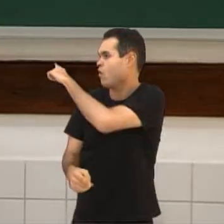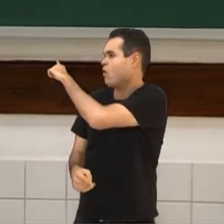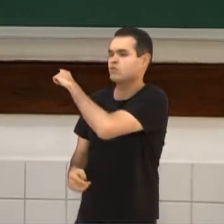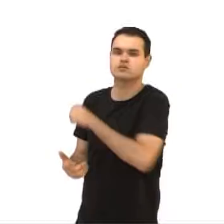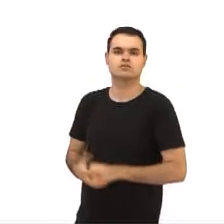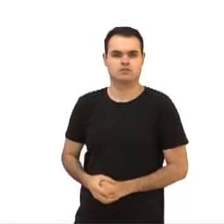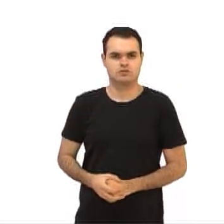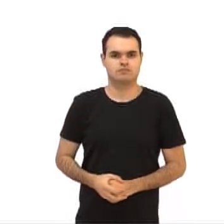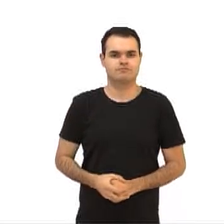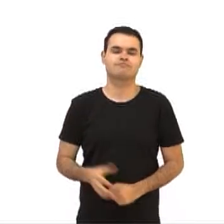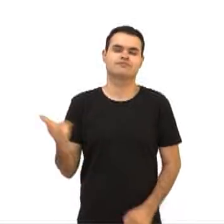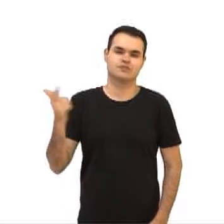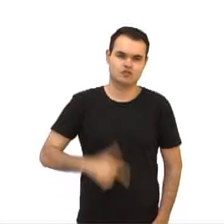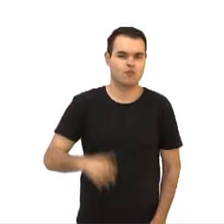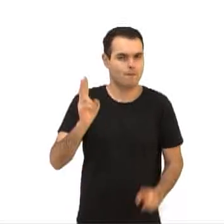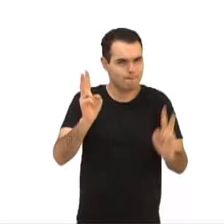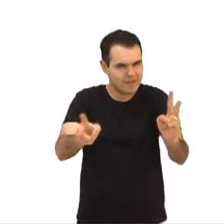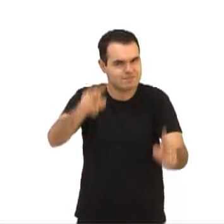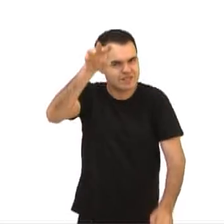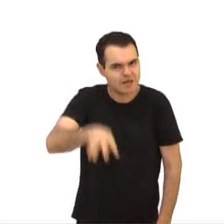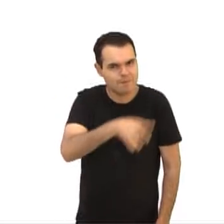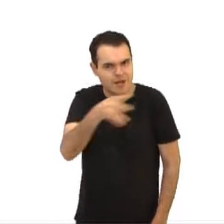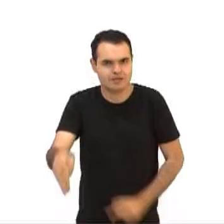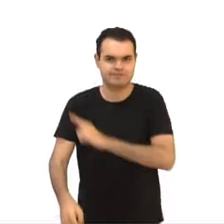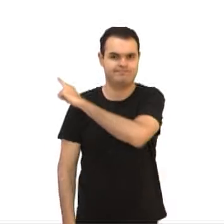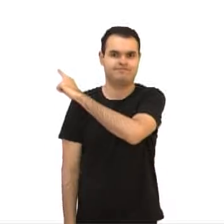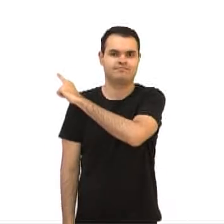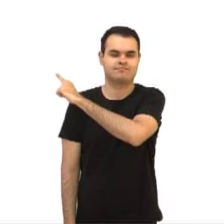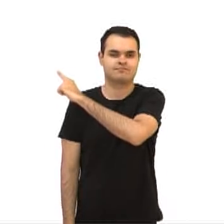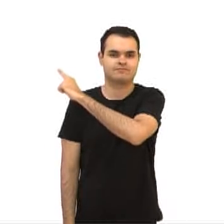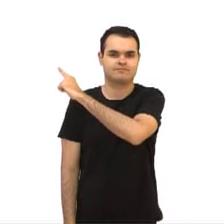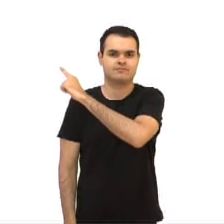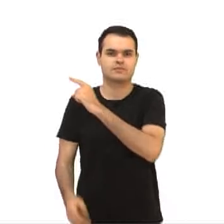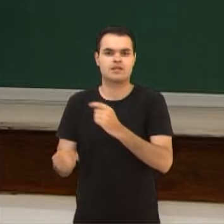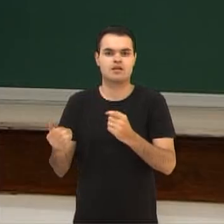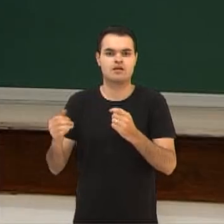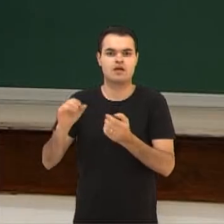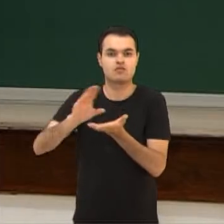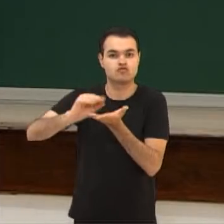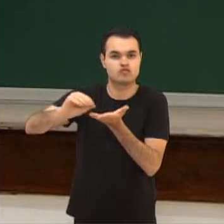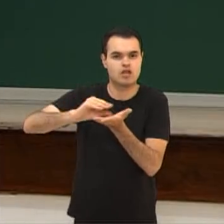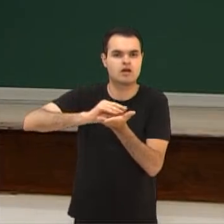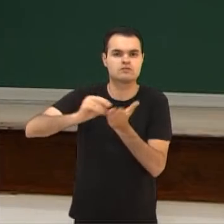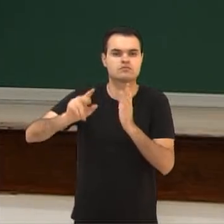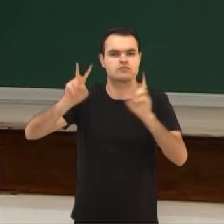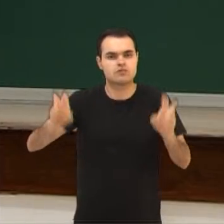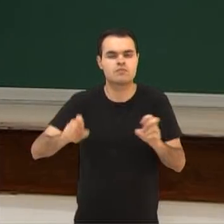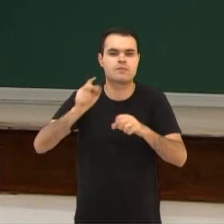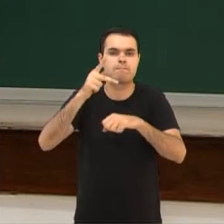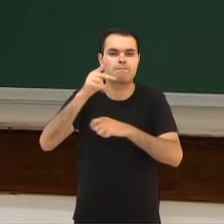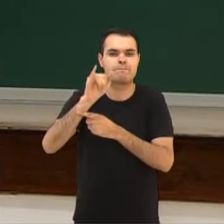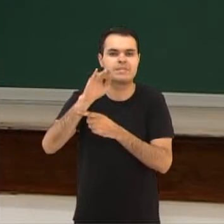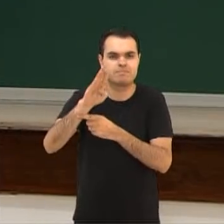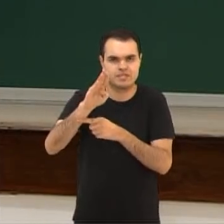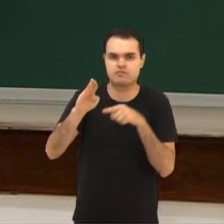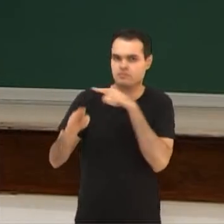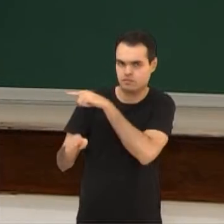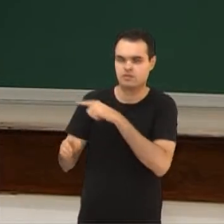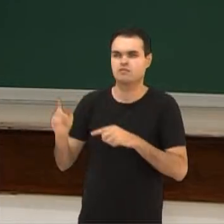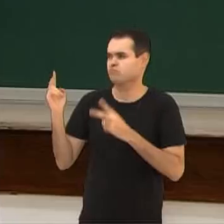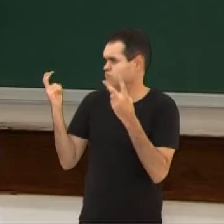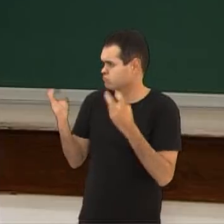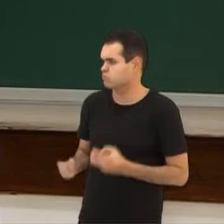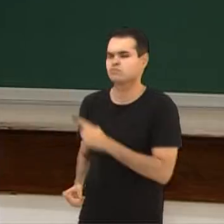de novo aqui, a mesma tabela. Lembra? Os dados sobre o nosso PIB. Então, observando essa tabela,